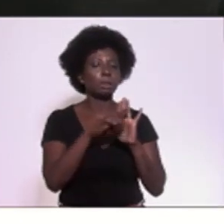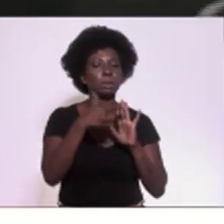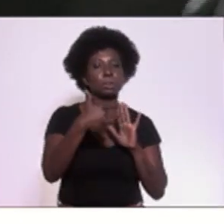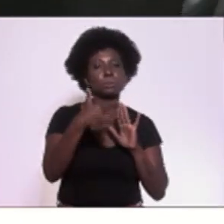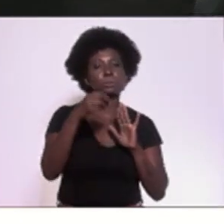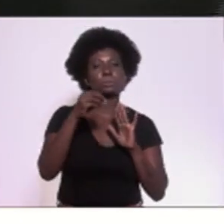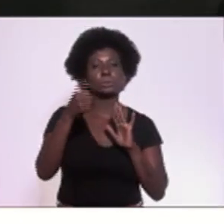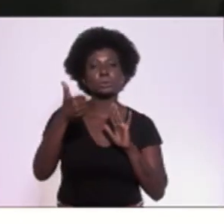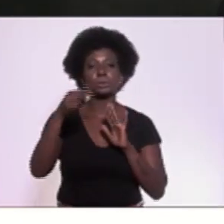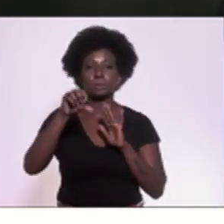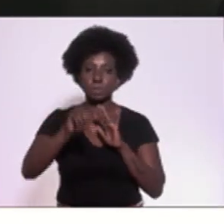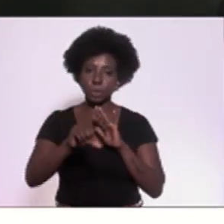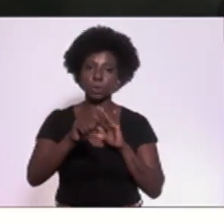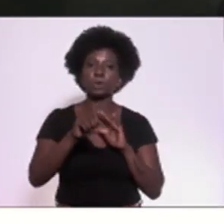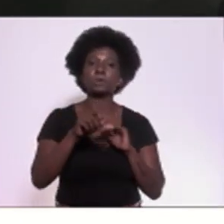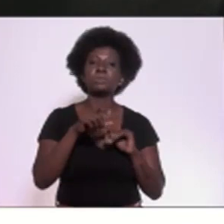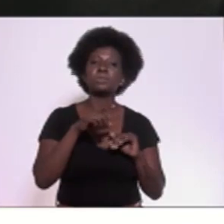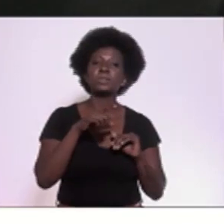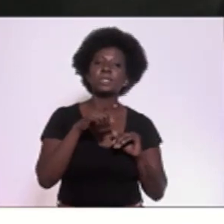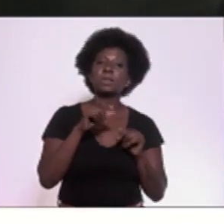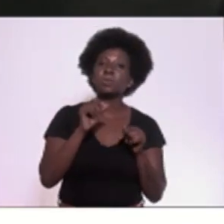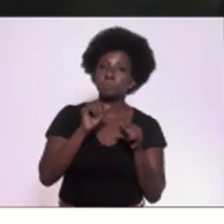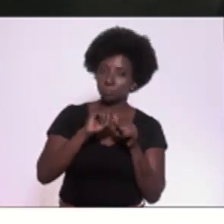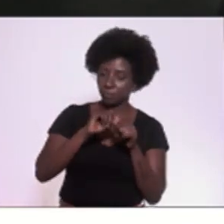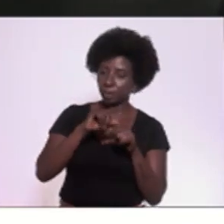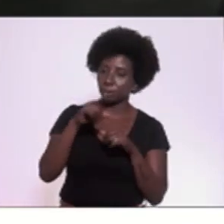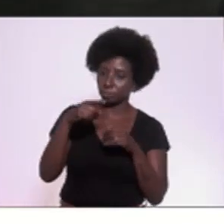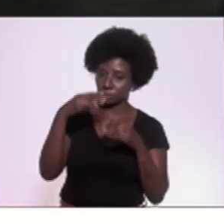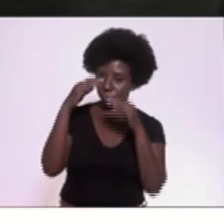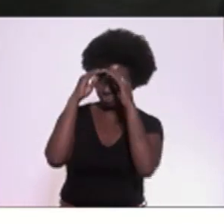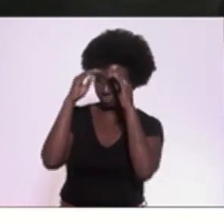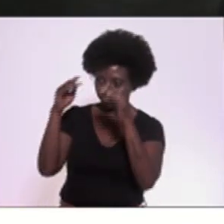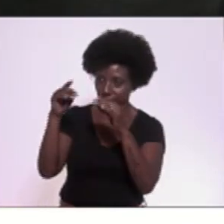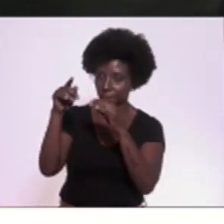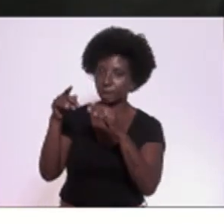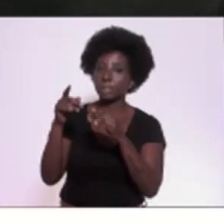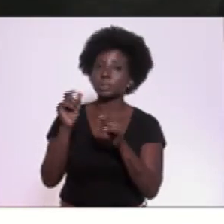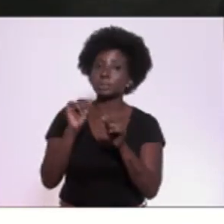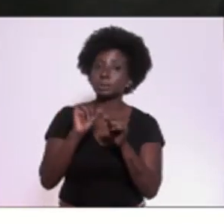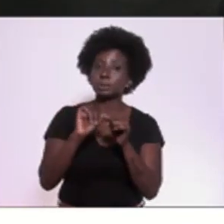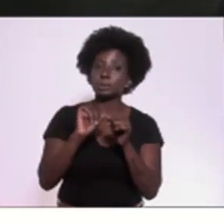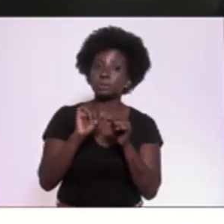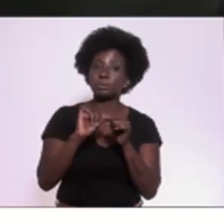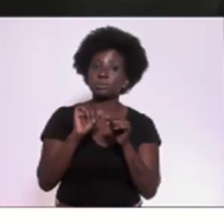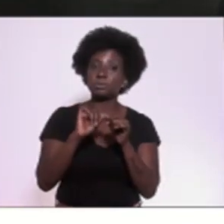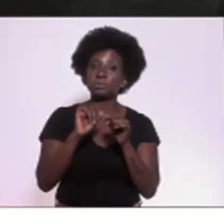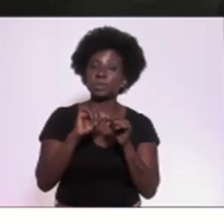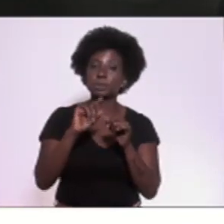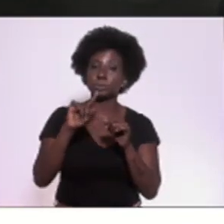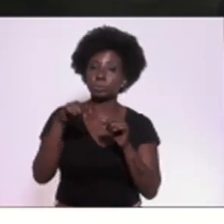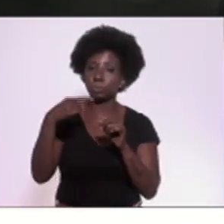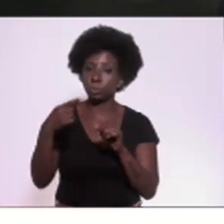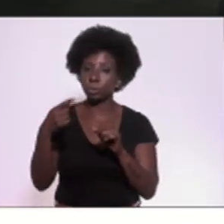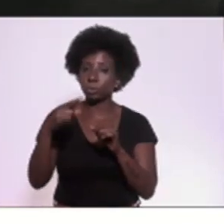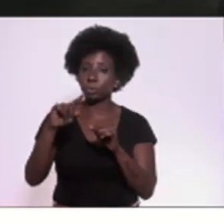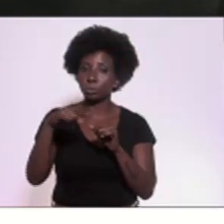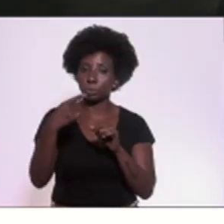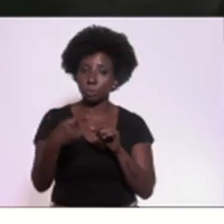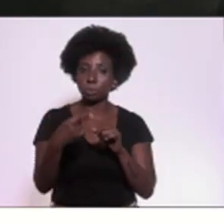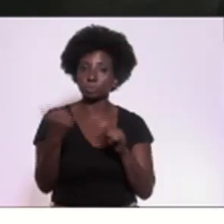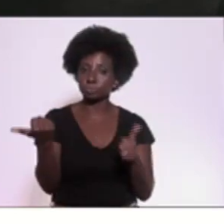8.503/2019, é de autoria de Vossa Excelência, que deu coautoria ao deputado Alexandre